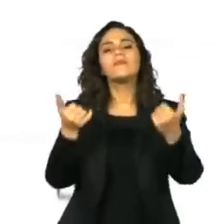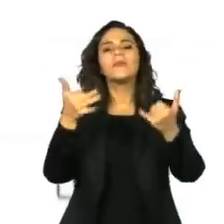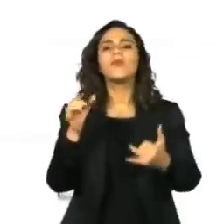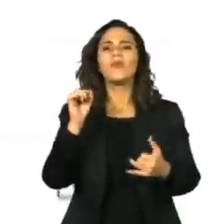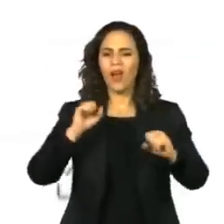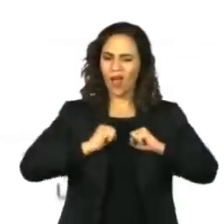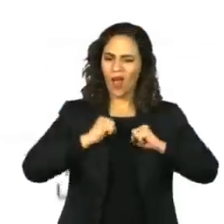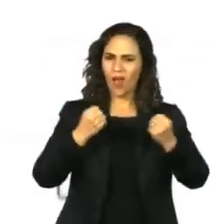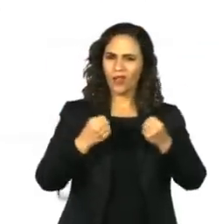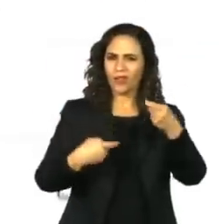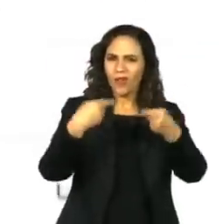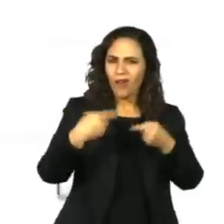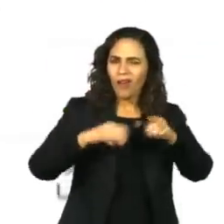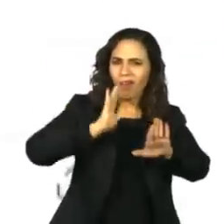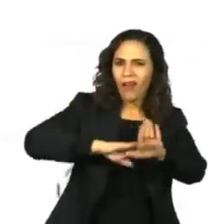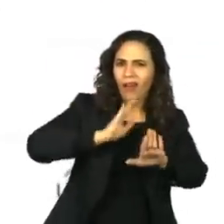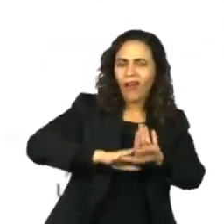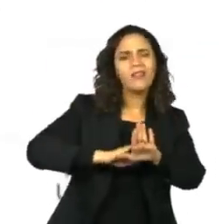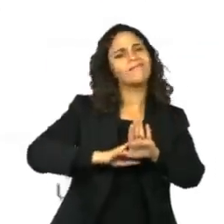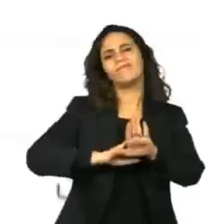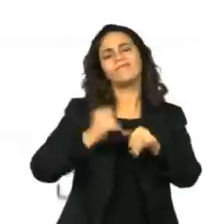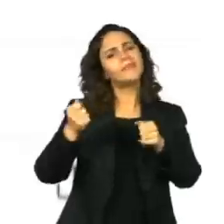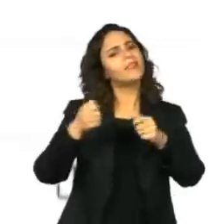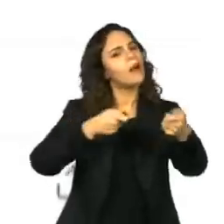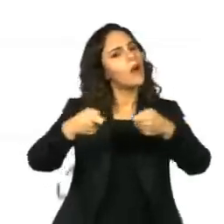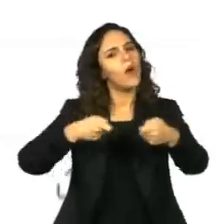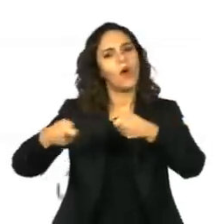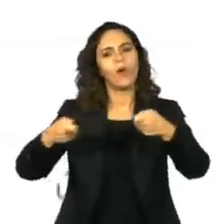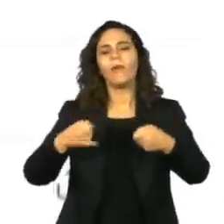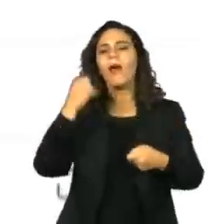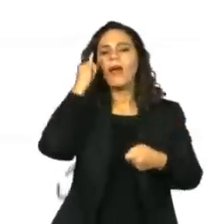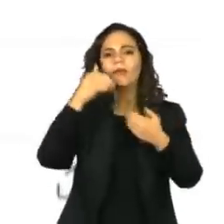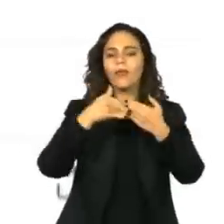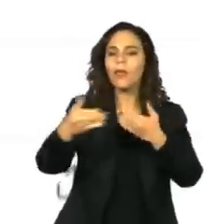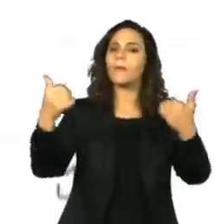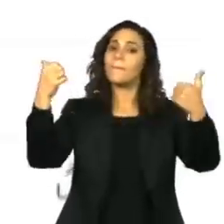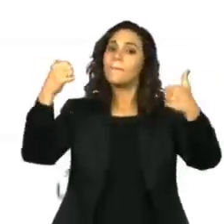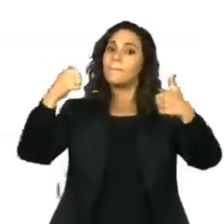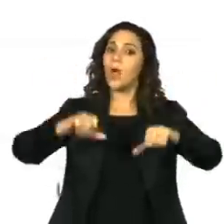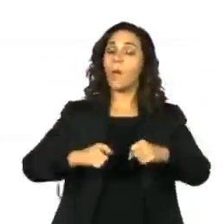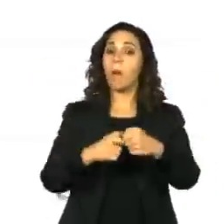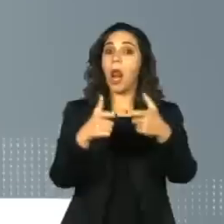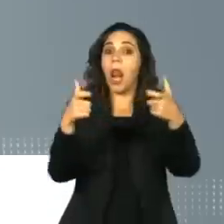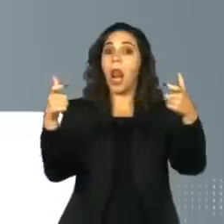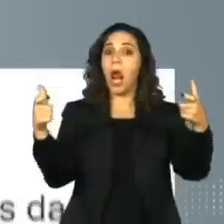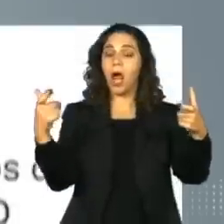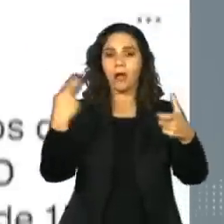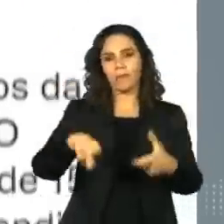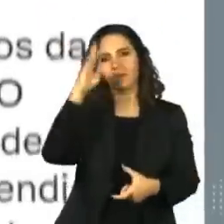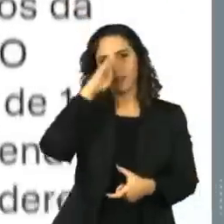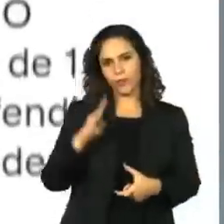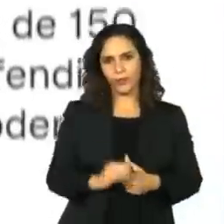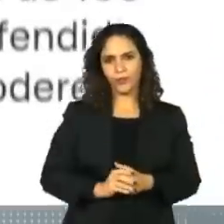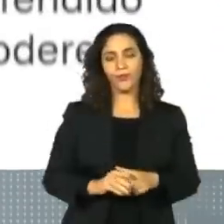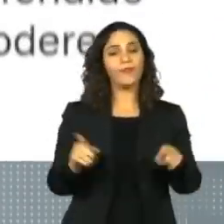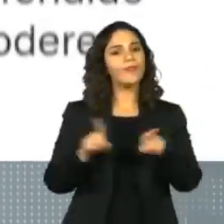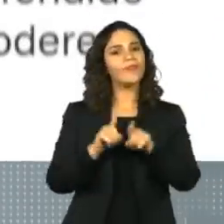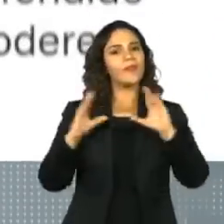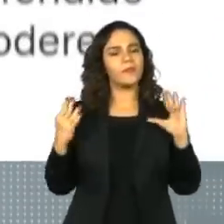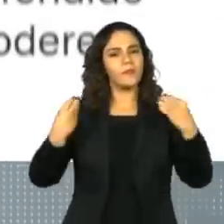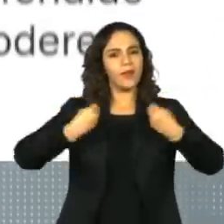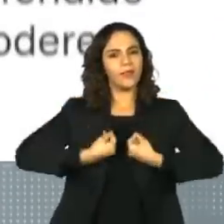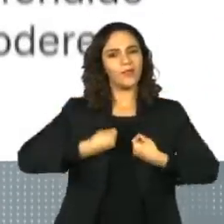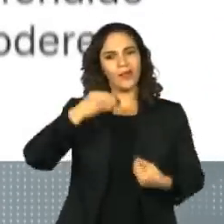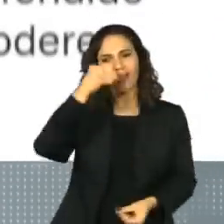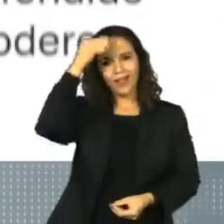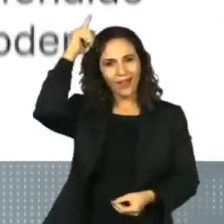ódio político precisa ser contido para evitar que tenhamos uma tragédia de proporções gigantescas. O ministro do STF,